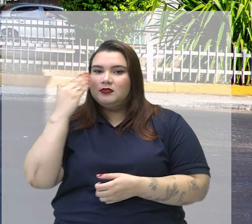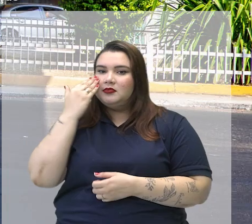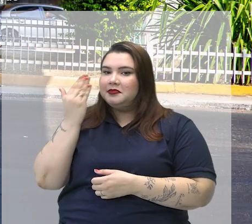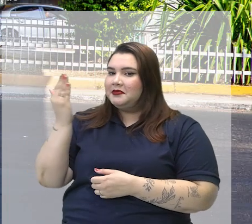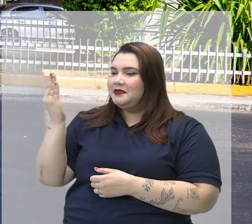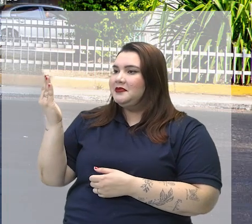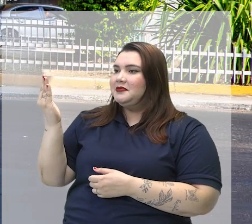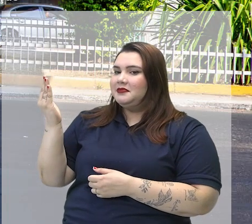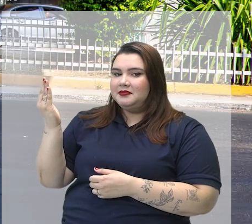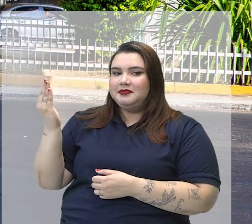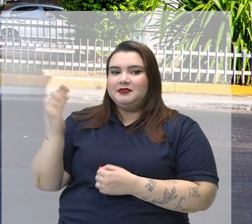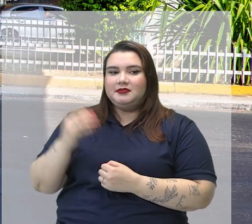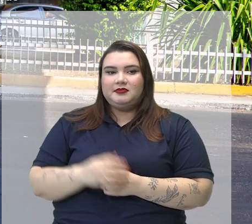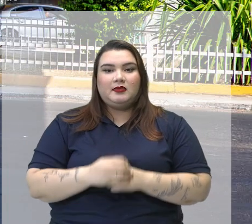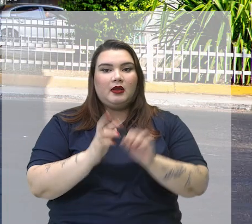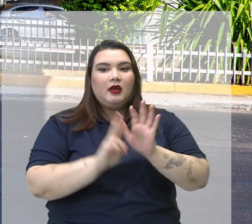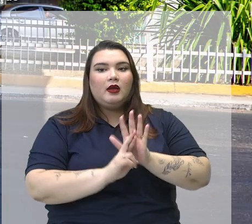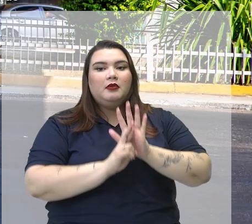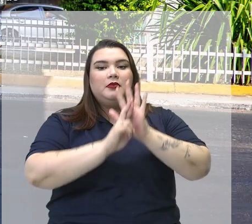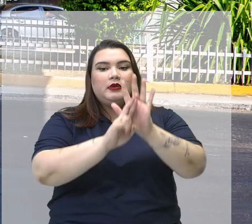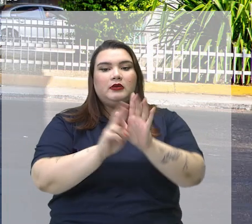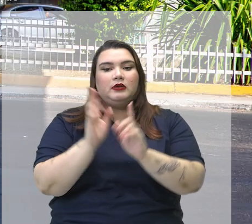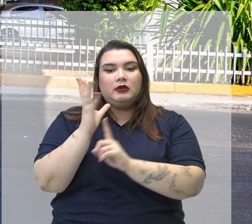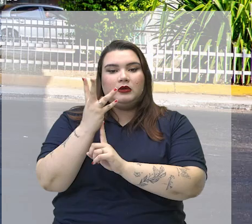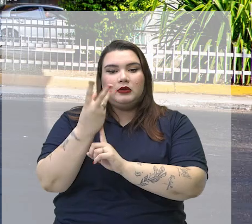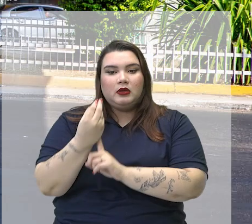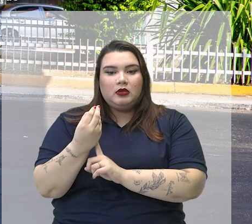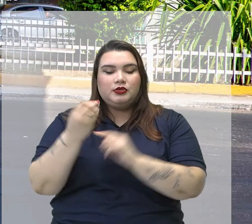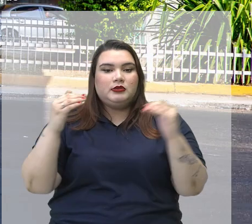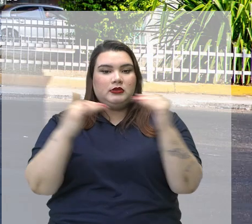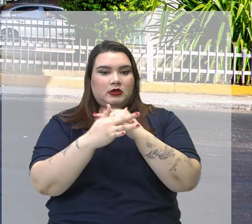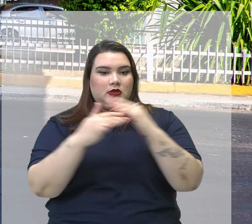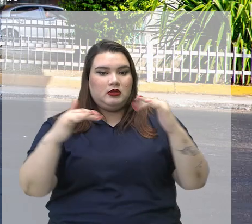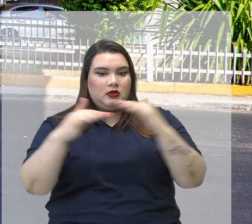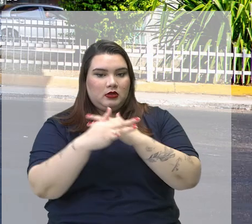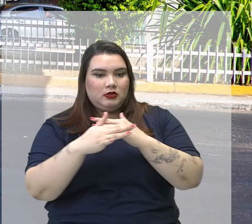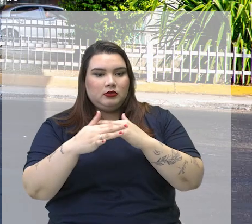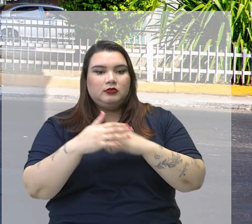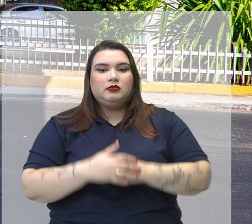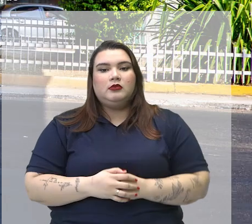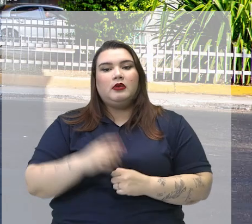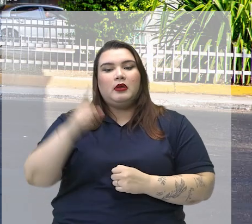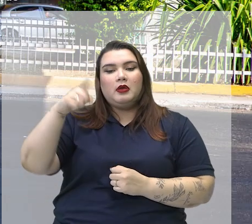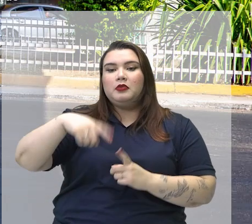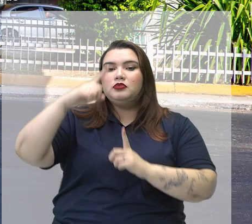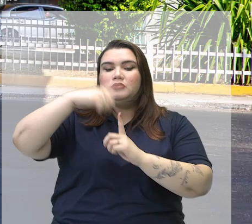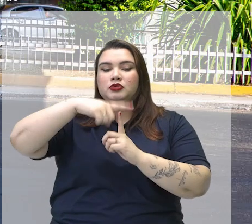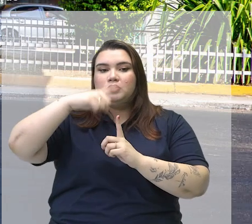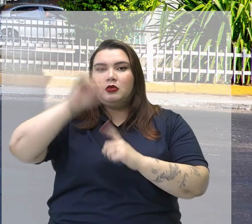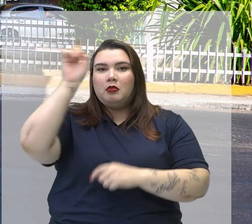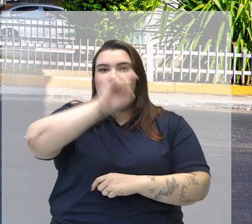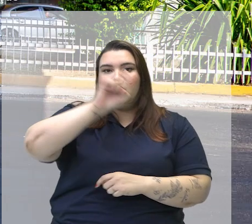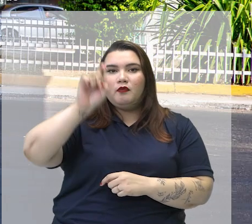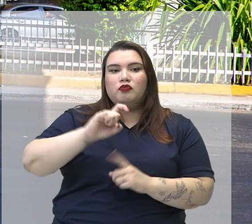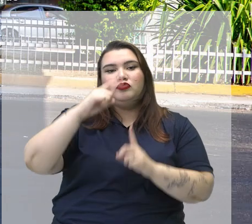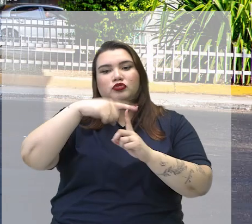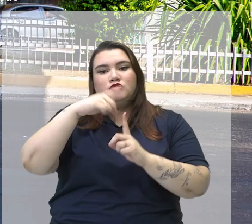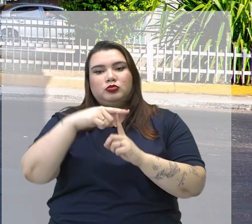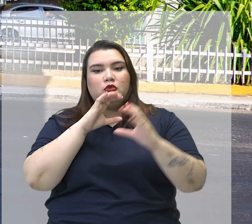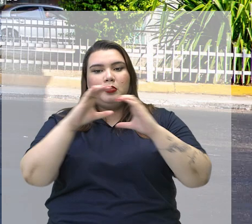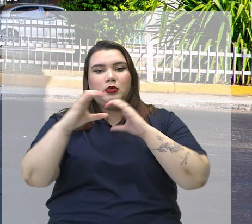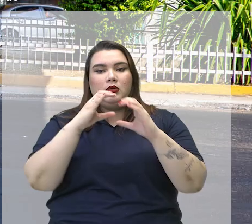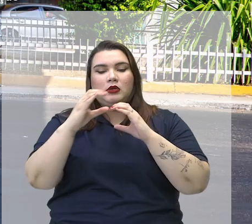de Manaus, e representando a arte urbana, ou seja, o grafite, que é uma forma de comunicação visual que